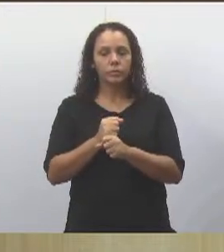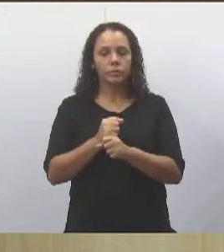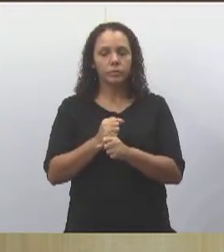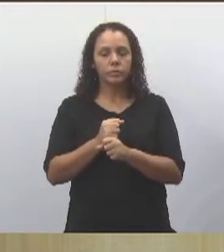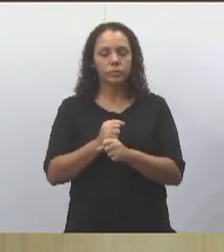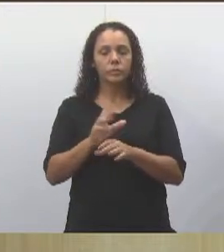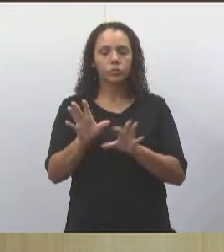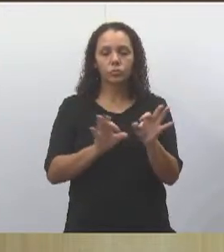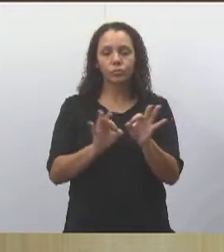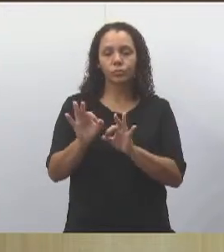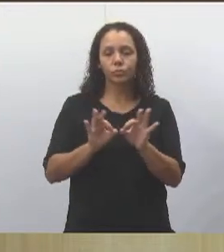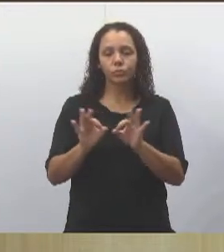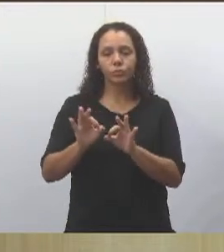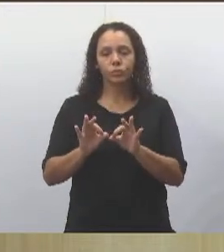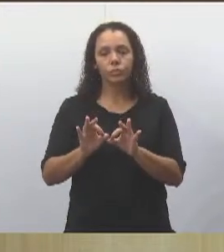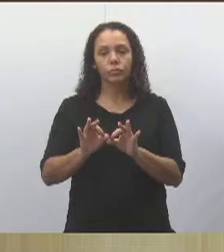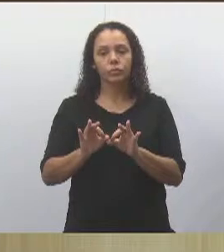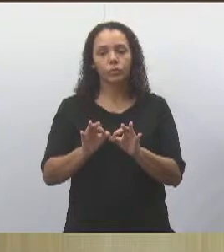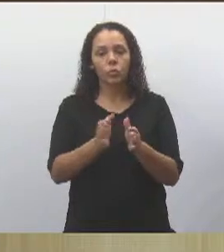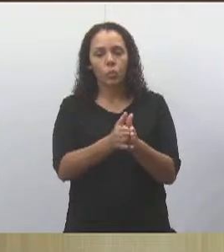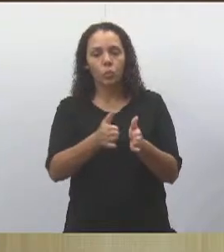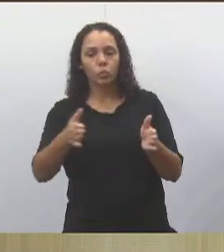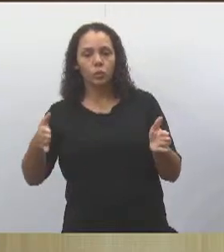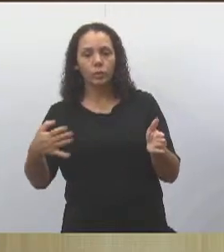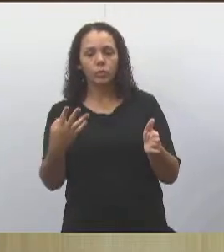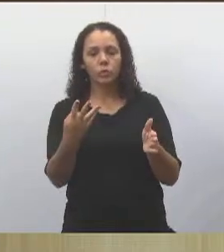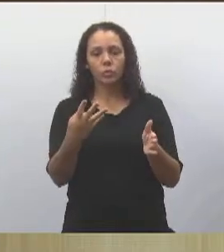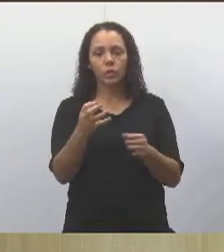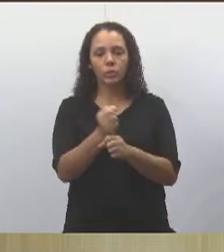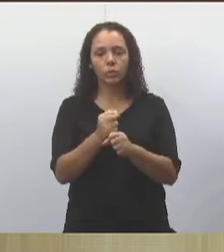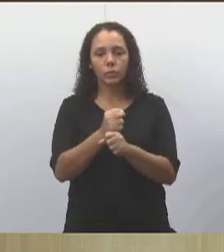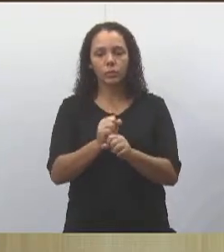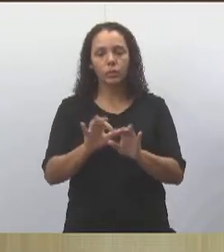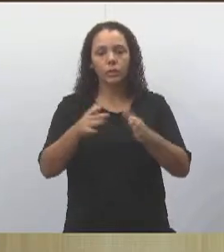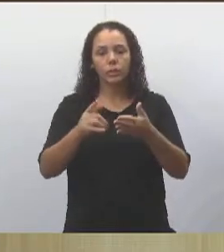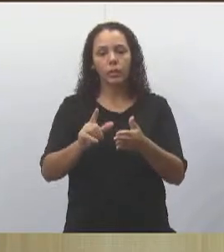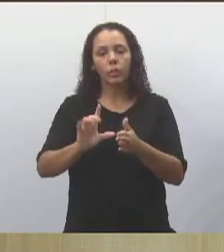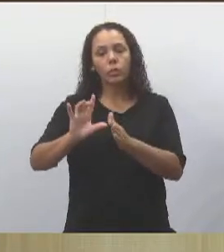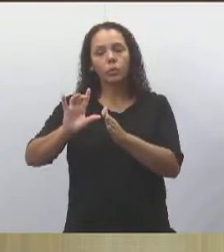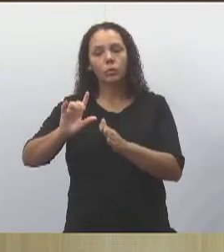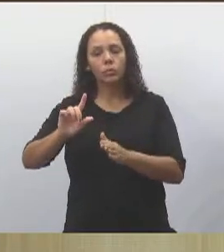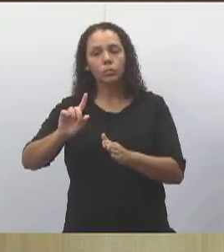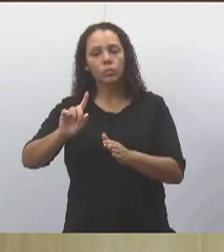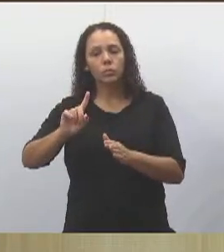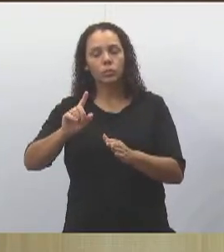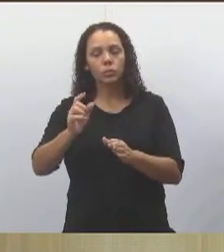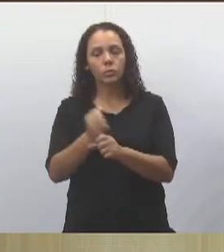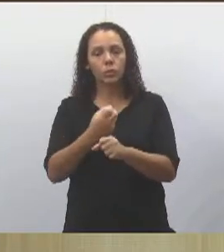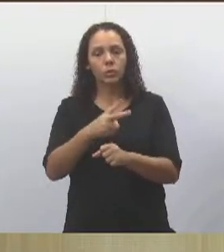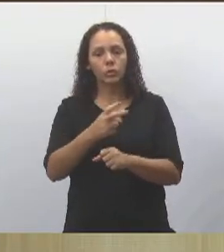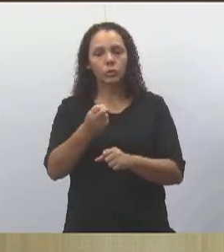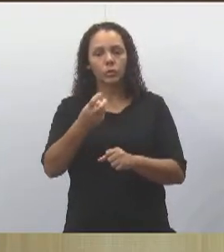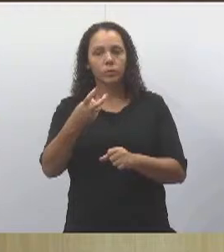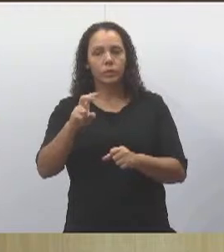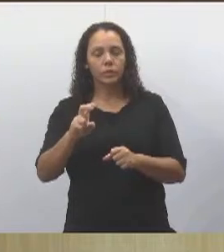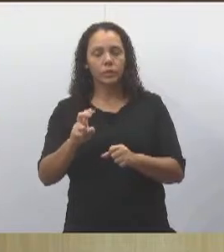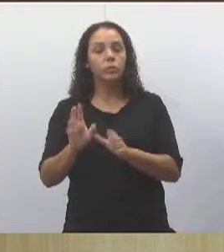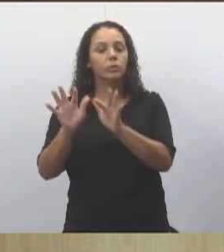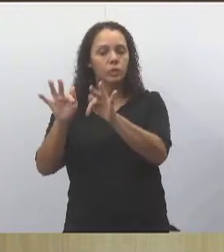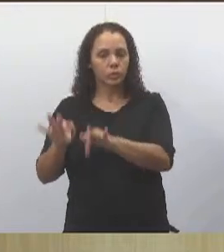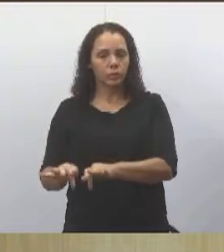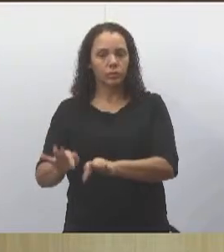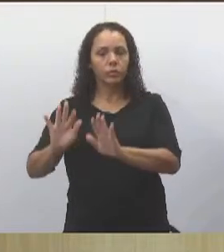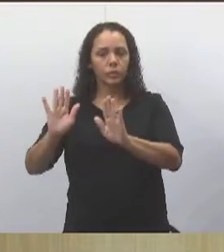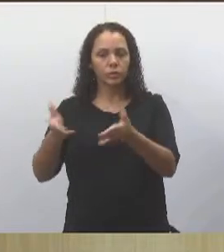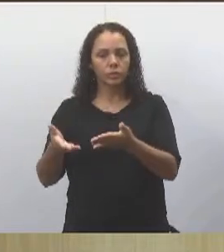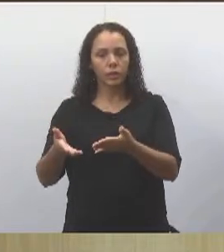faz o planejamento para 4 anos. Então, o ano que vem vai findar no caso, o PPA,